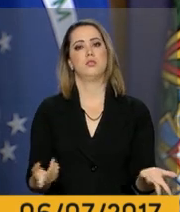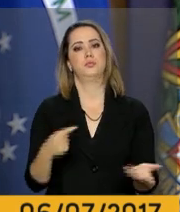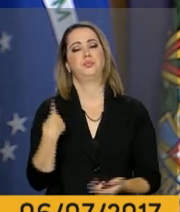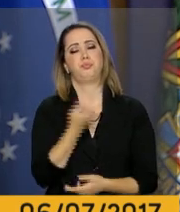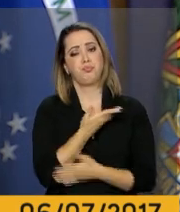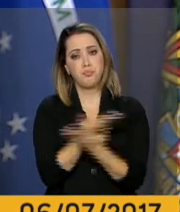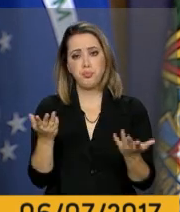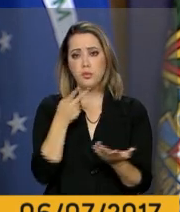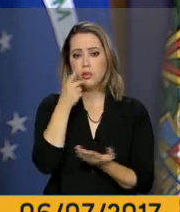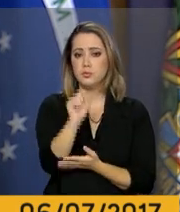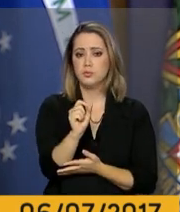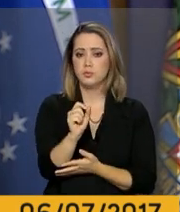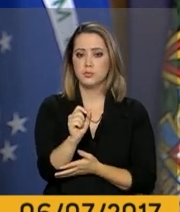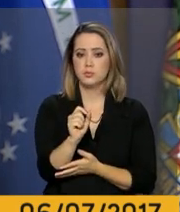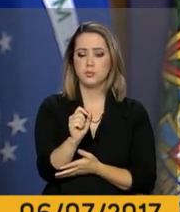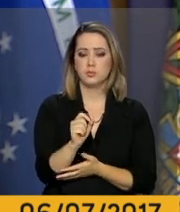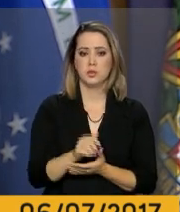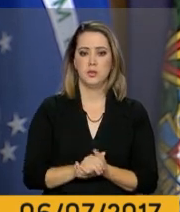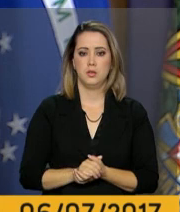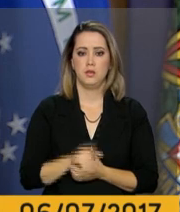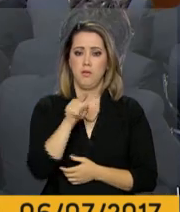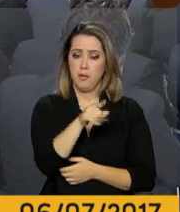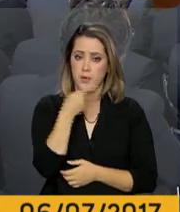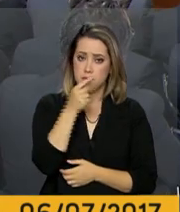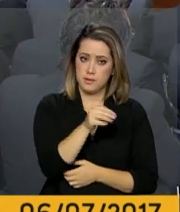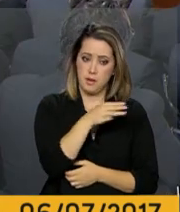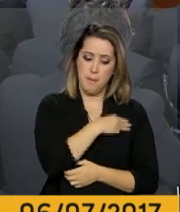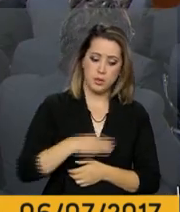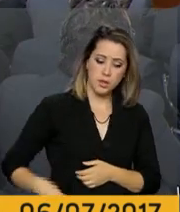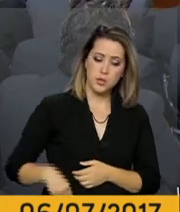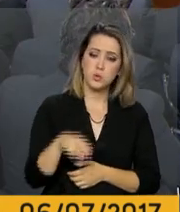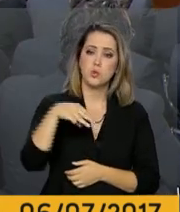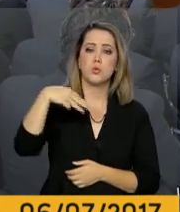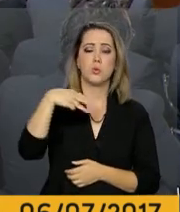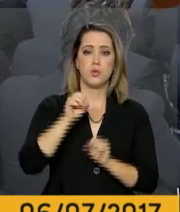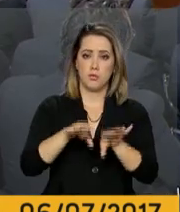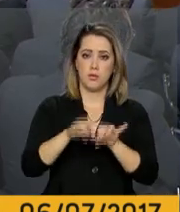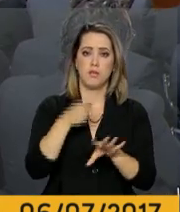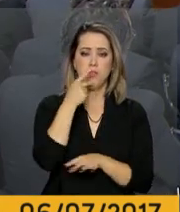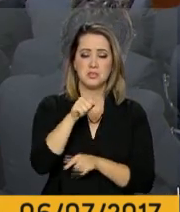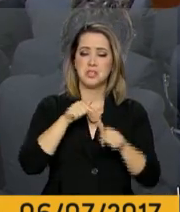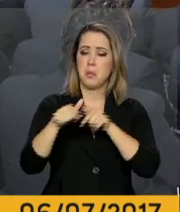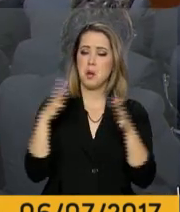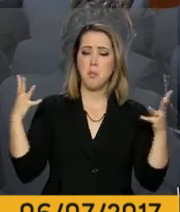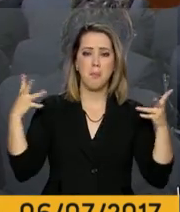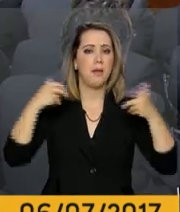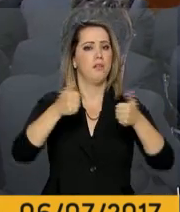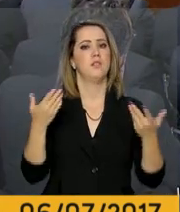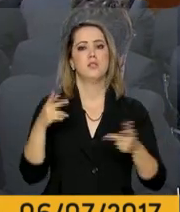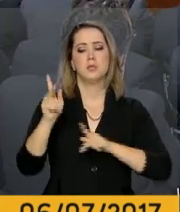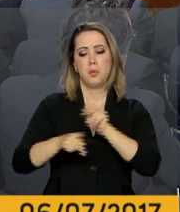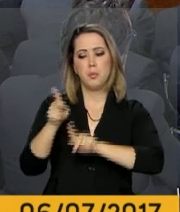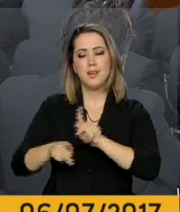o que você está fazendo um trabalho excepcional pelo povo